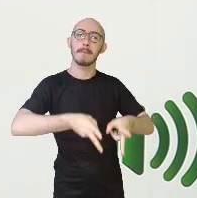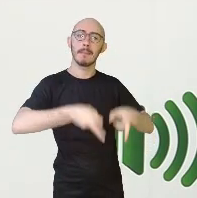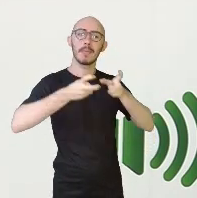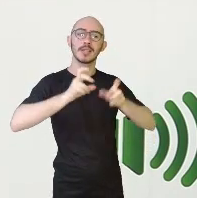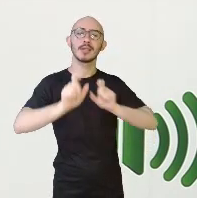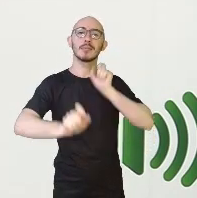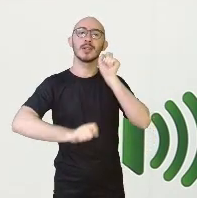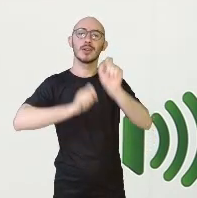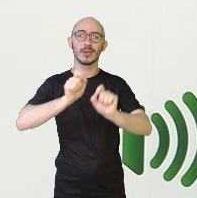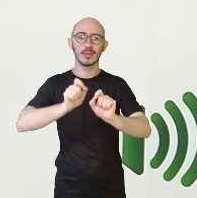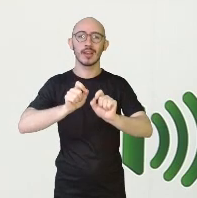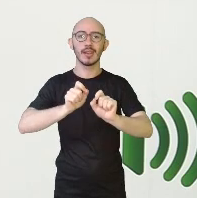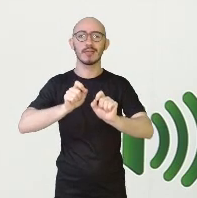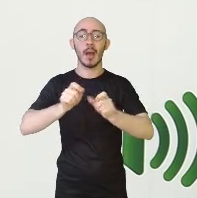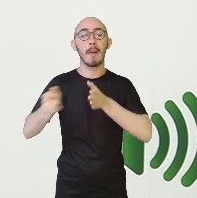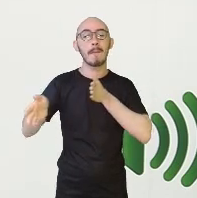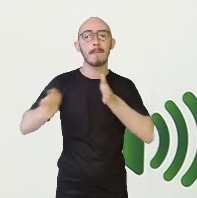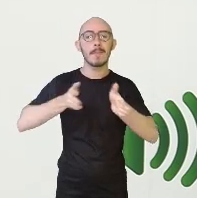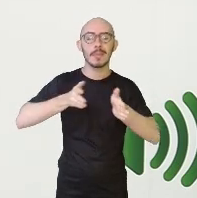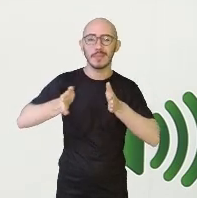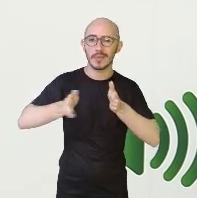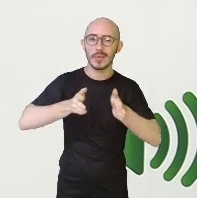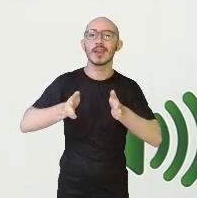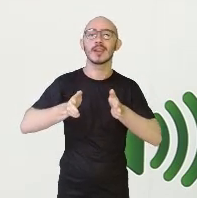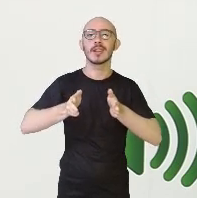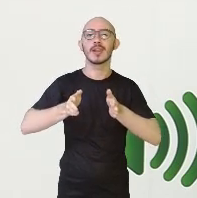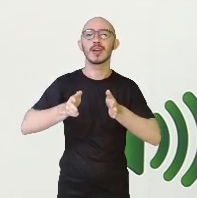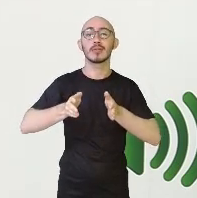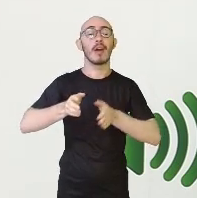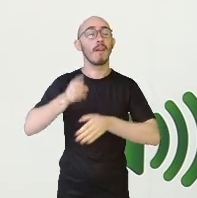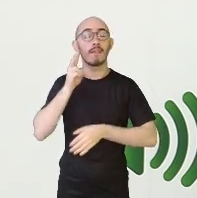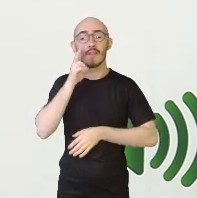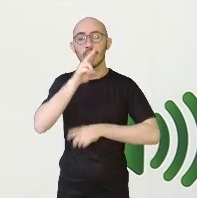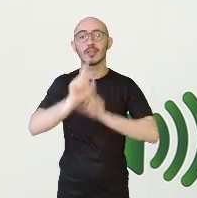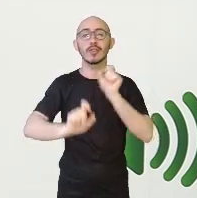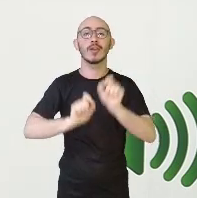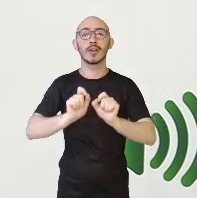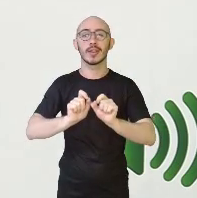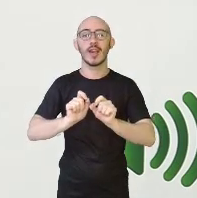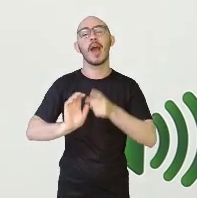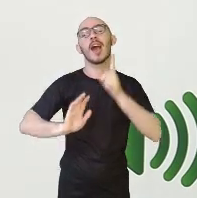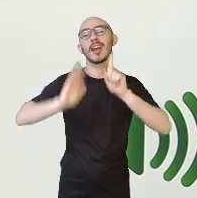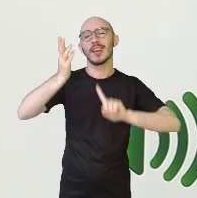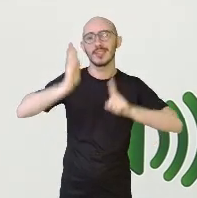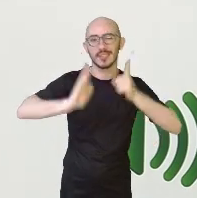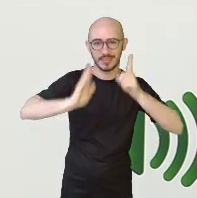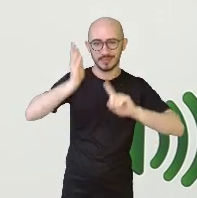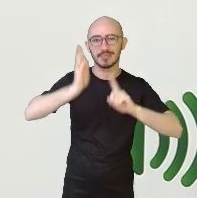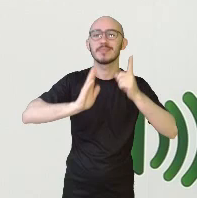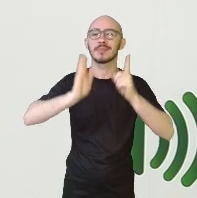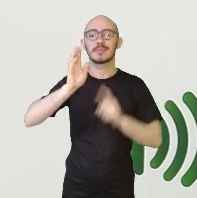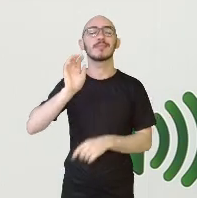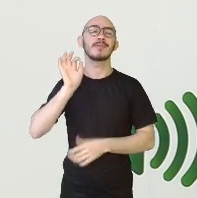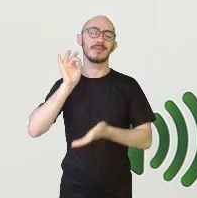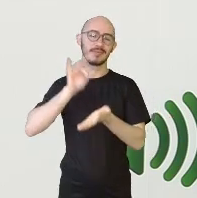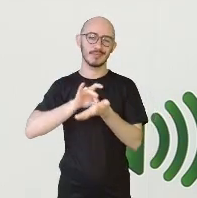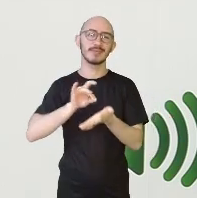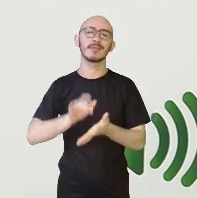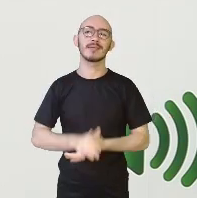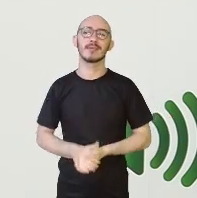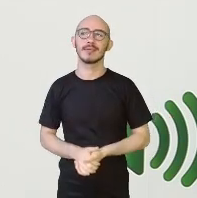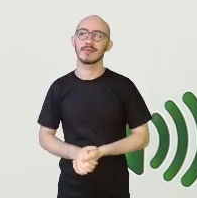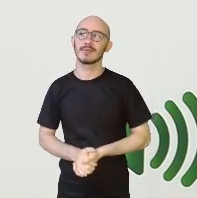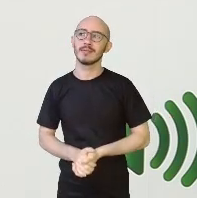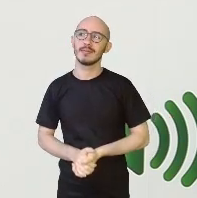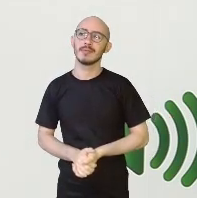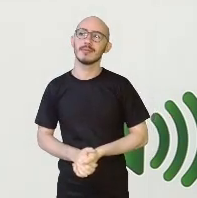nós ouvimos ele muito no Carnaval. Exatamente. O